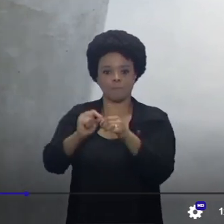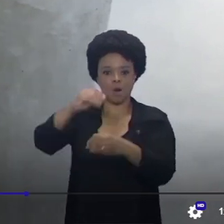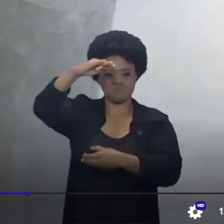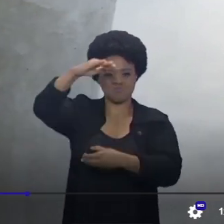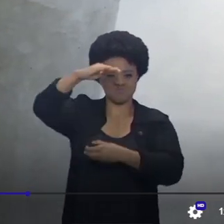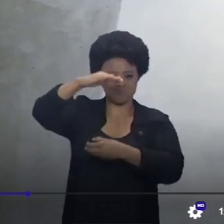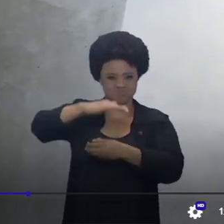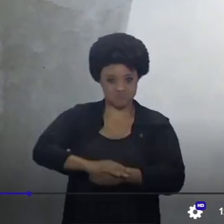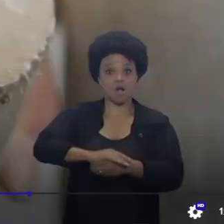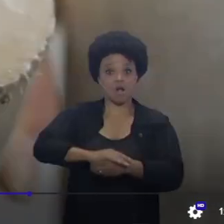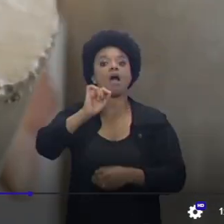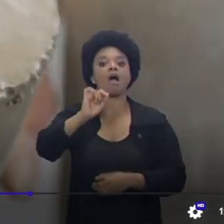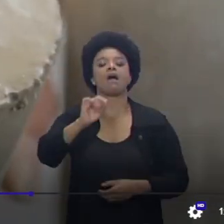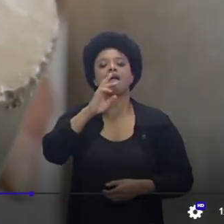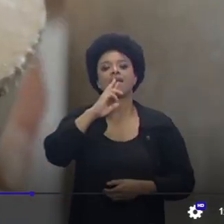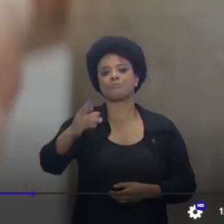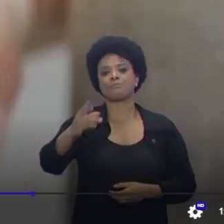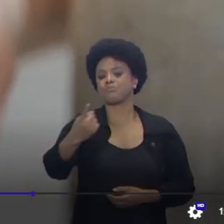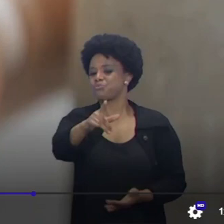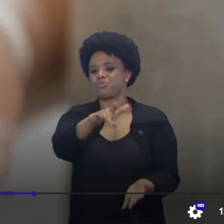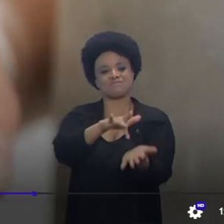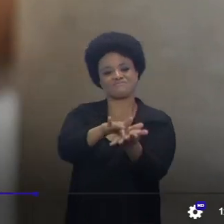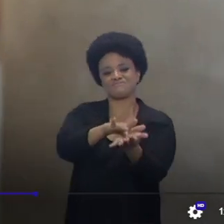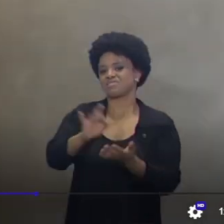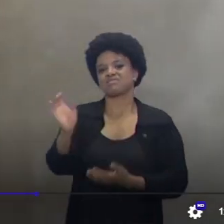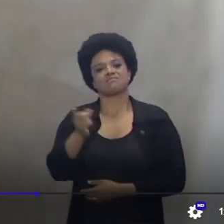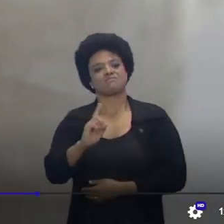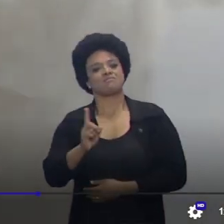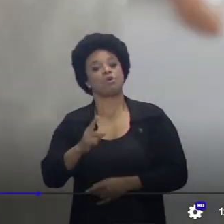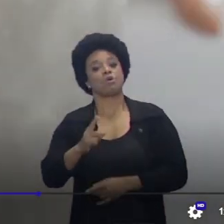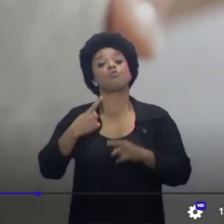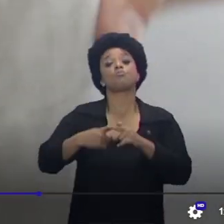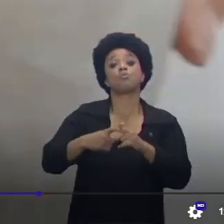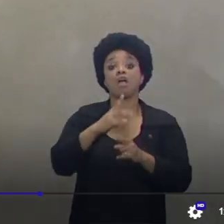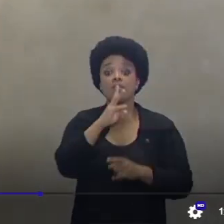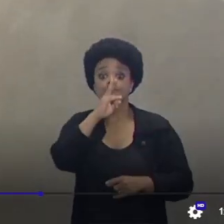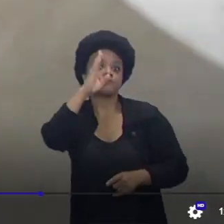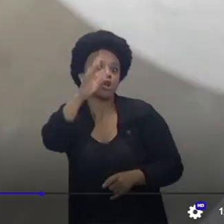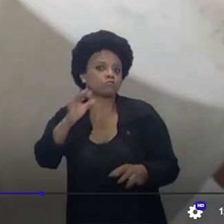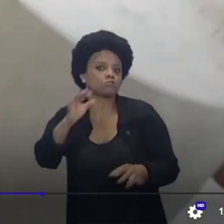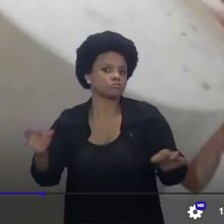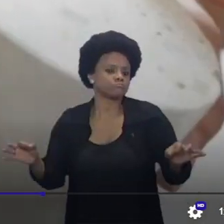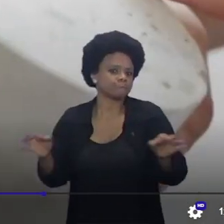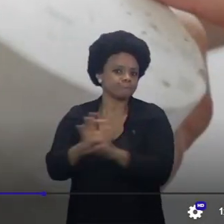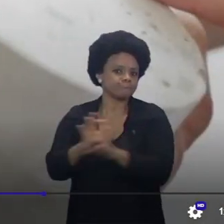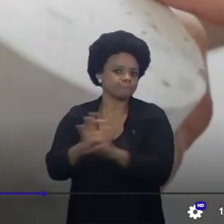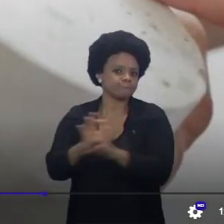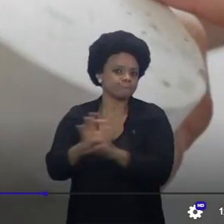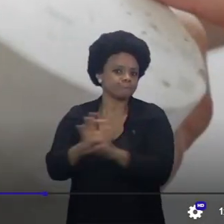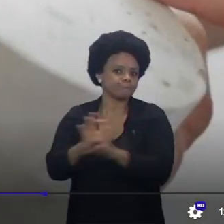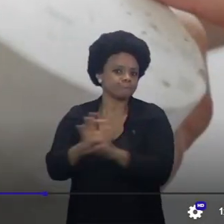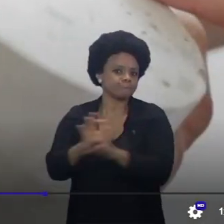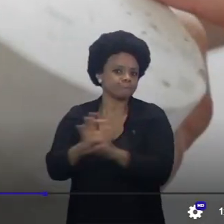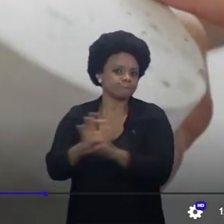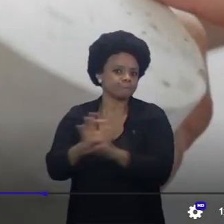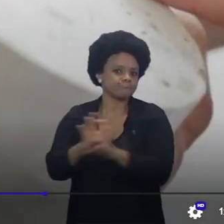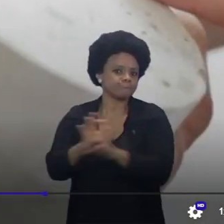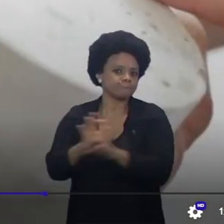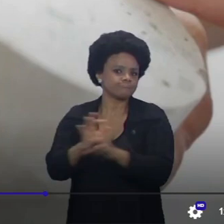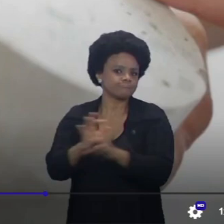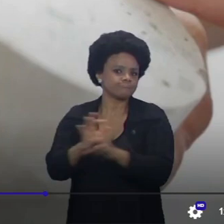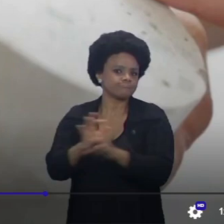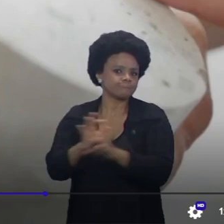o resultado não seja falseado, uma vez que a força aplicada no material precisa ser